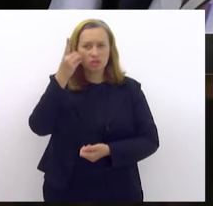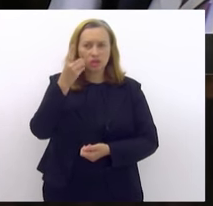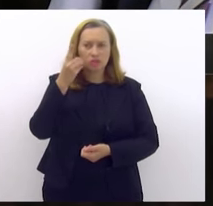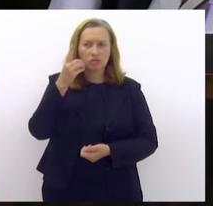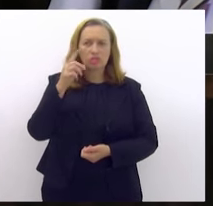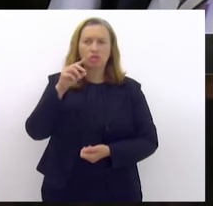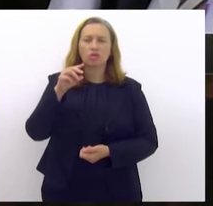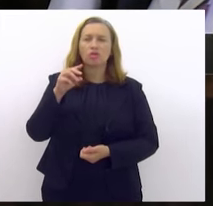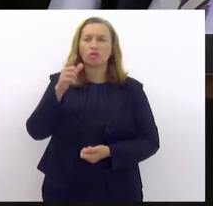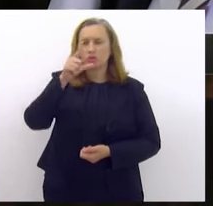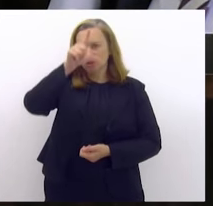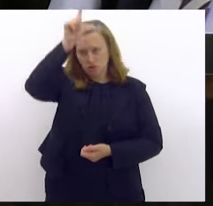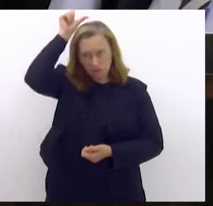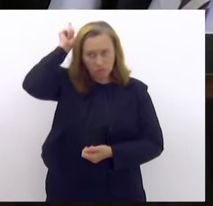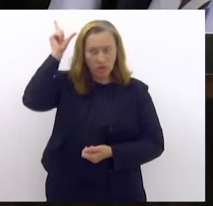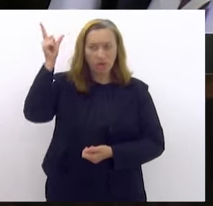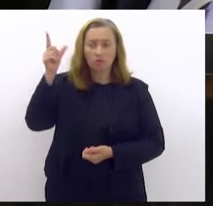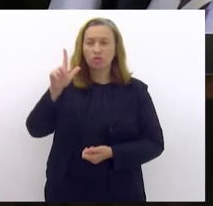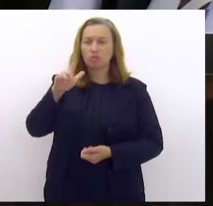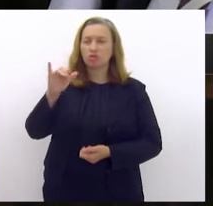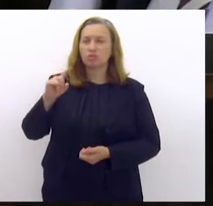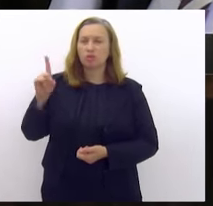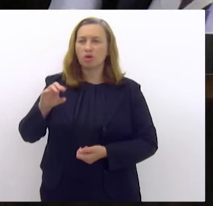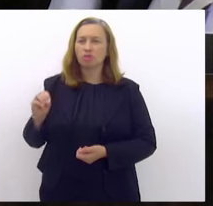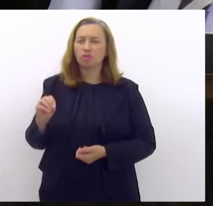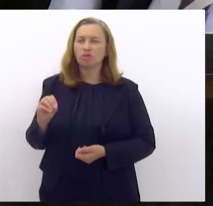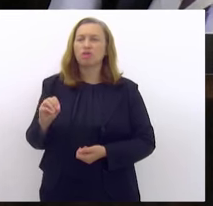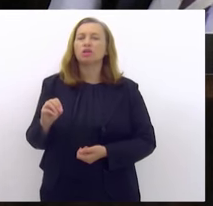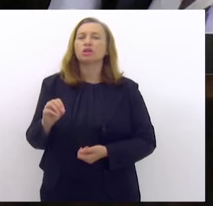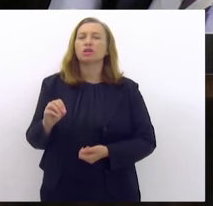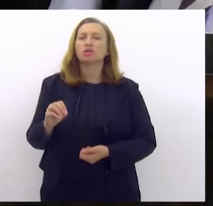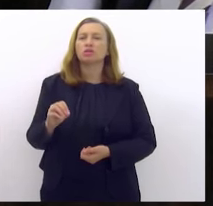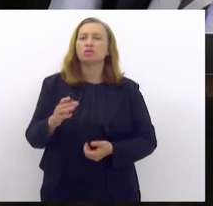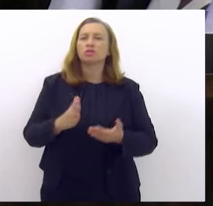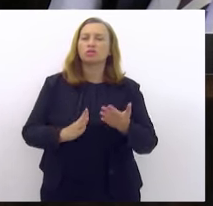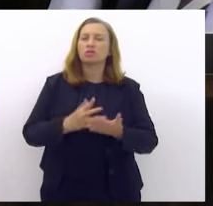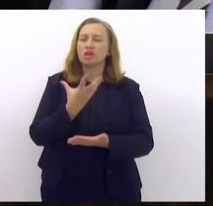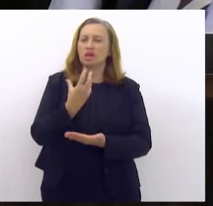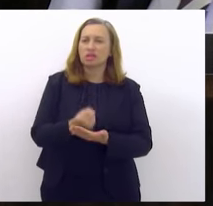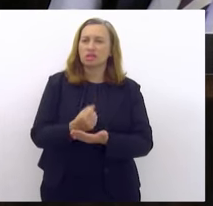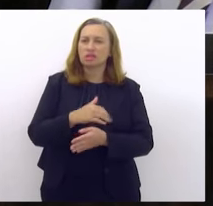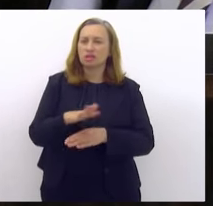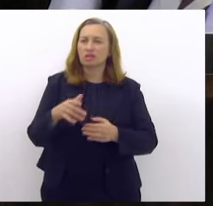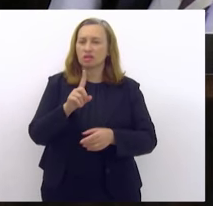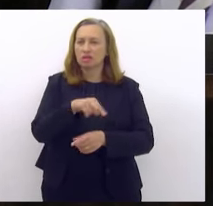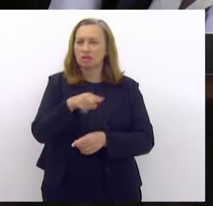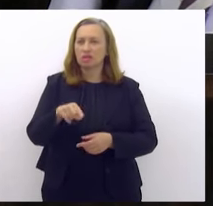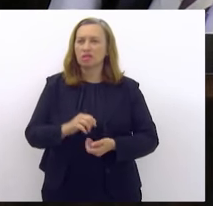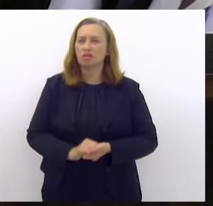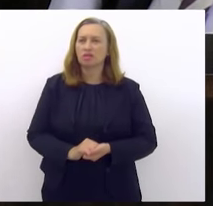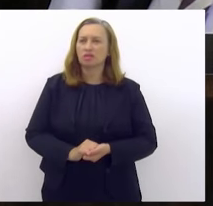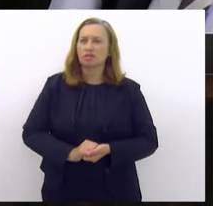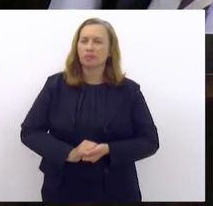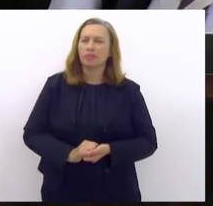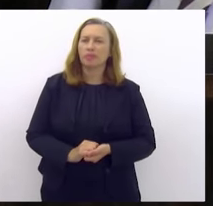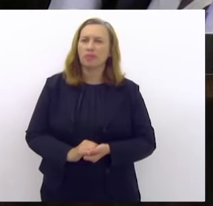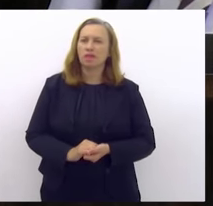Luiz Paulo da Rocha. Senhores que aprovam, permaneçam como estão, rejeitado.